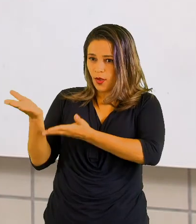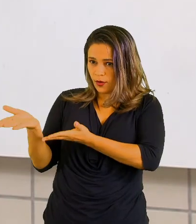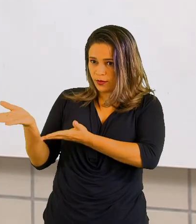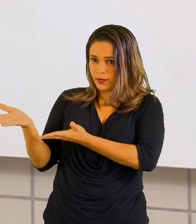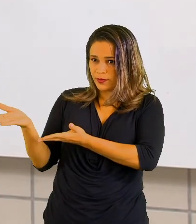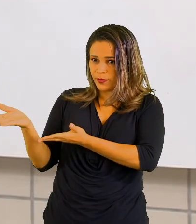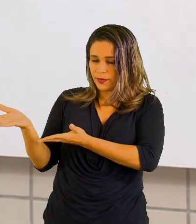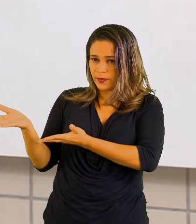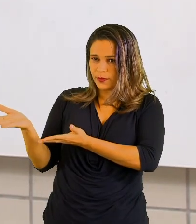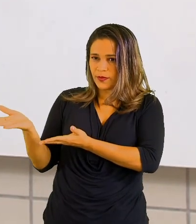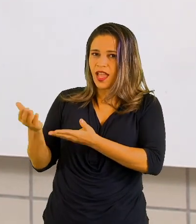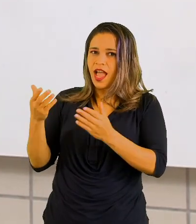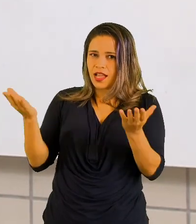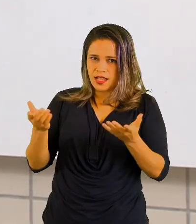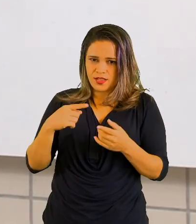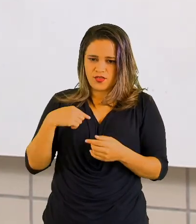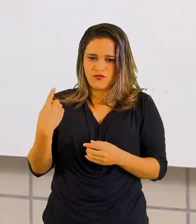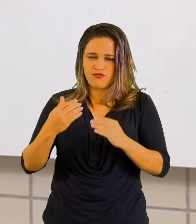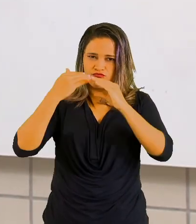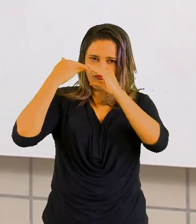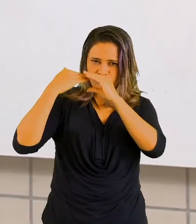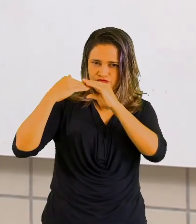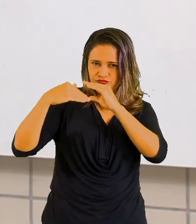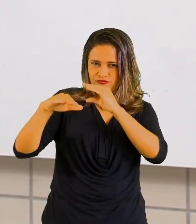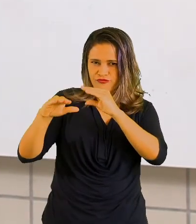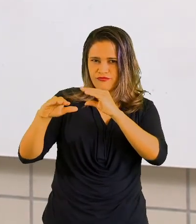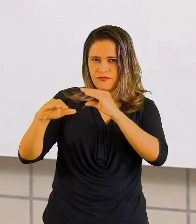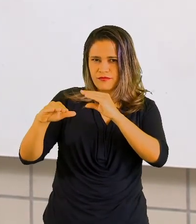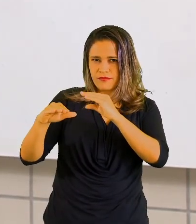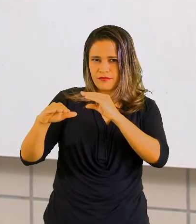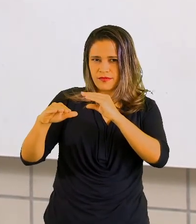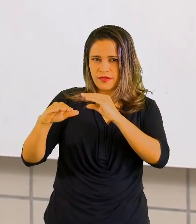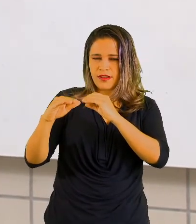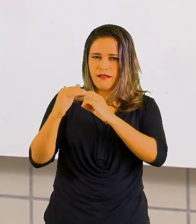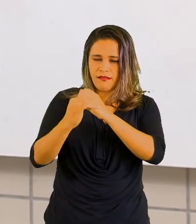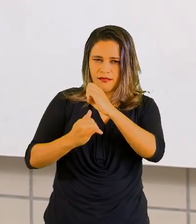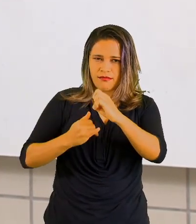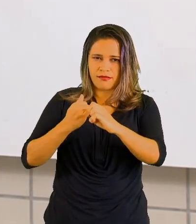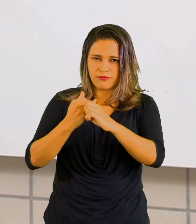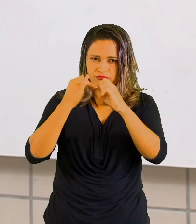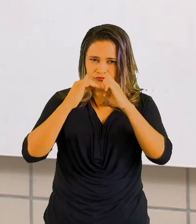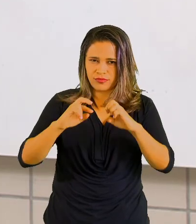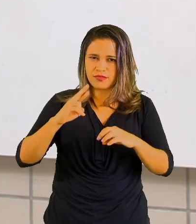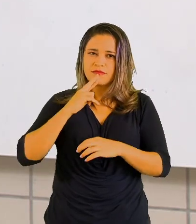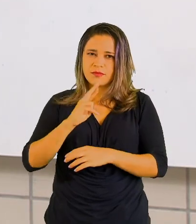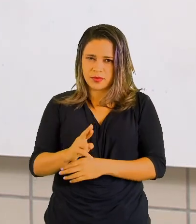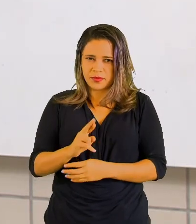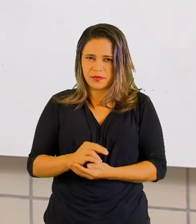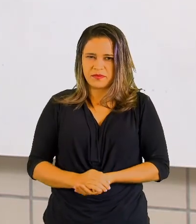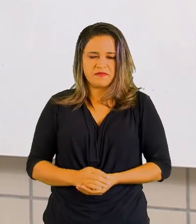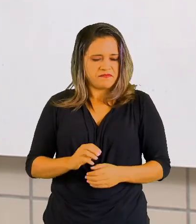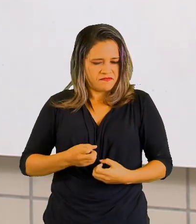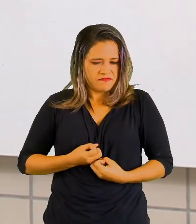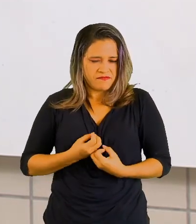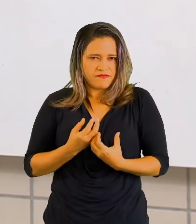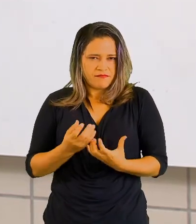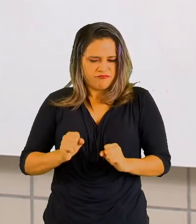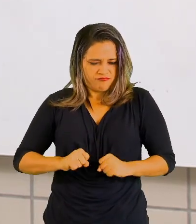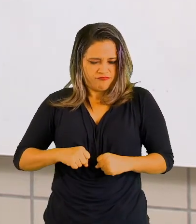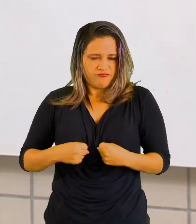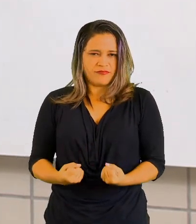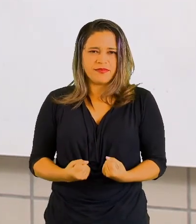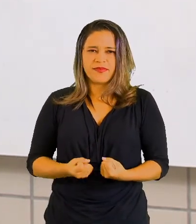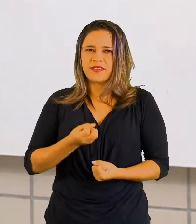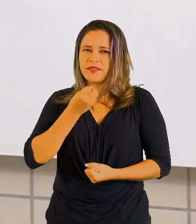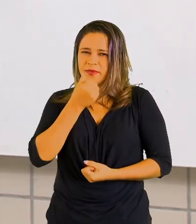gente divulgar nas redes sociais a sua resposta, ok? Faça aí o melhor que você puder, tá bom? Fica bem.